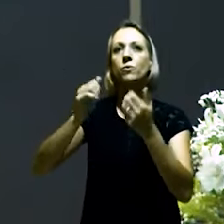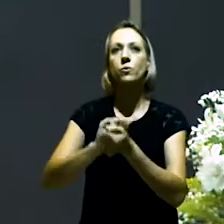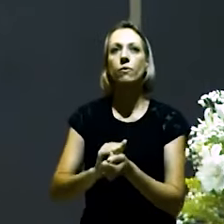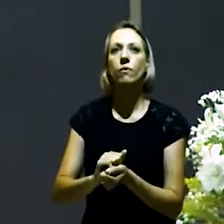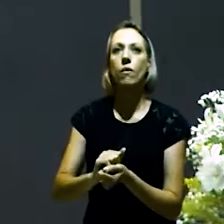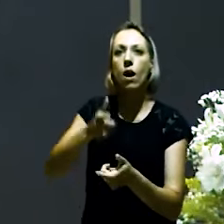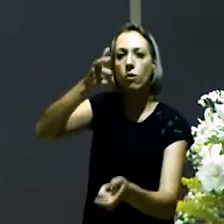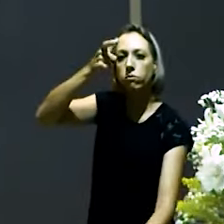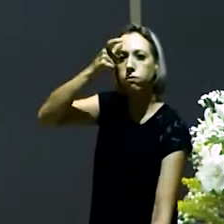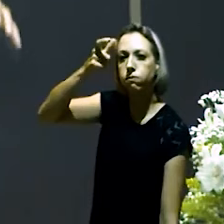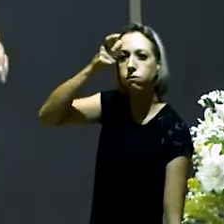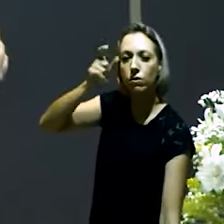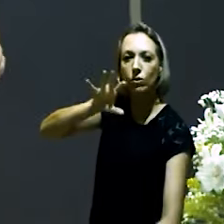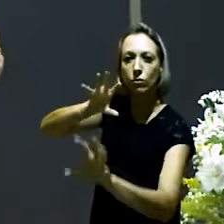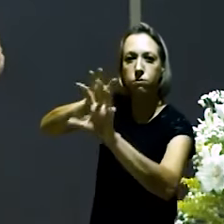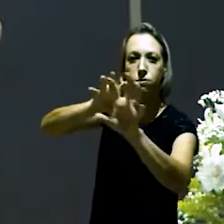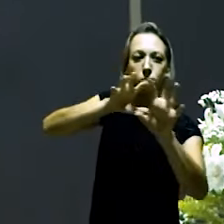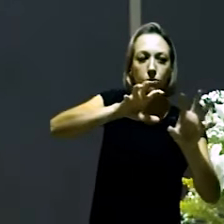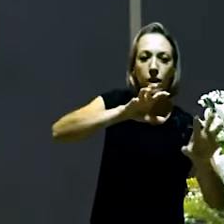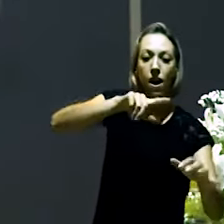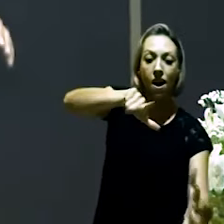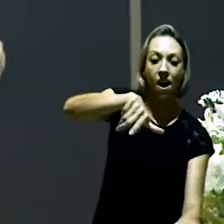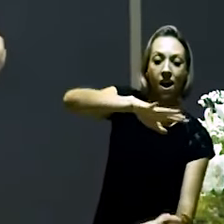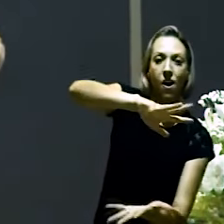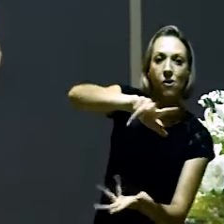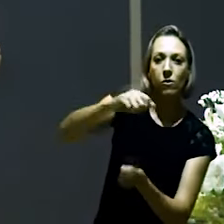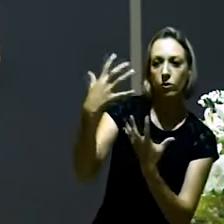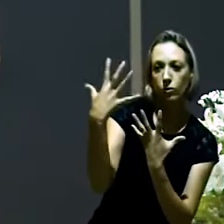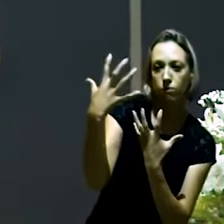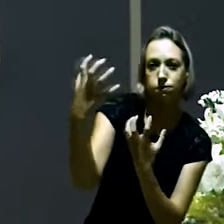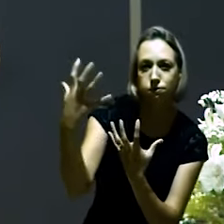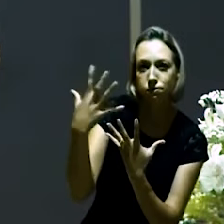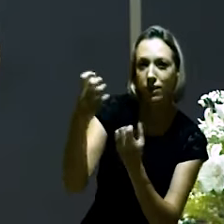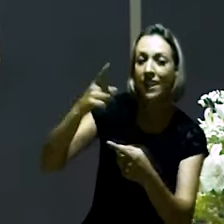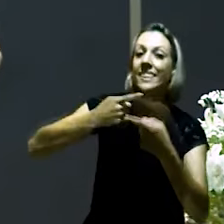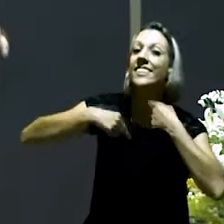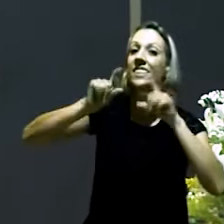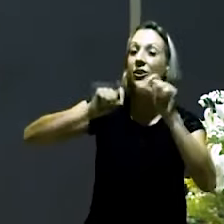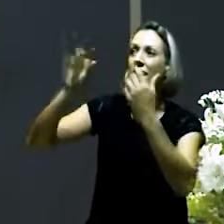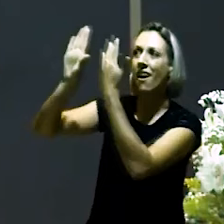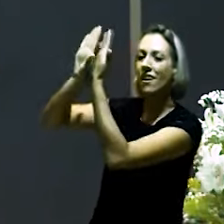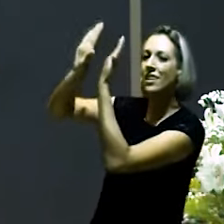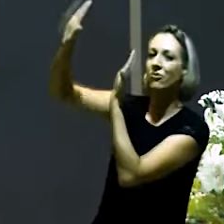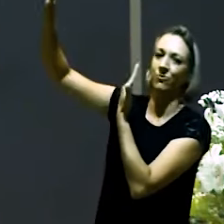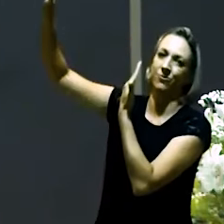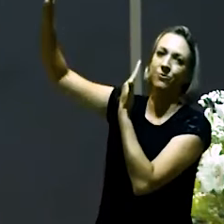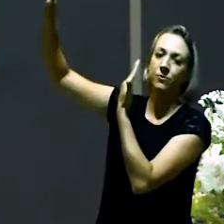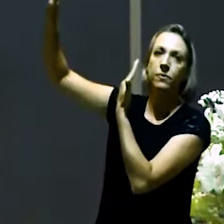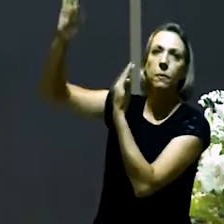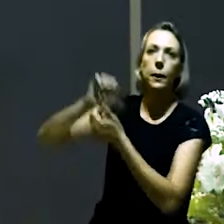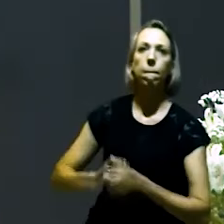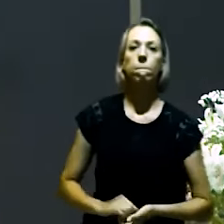quem desde o Éden persegue o homem, no propósito de afastá-lo de Deus. E foi ele que, quando nos